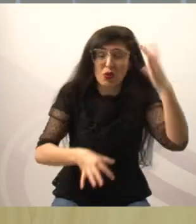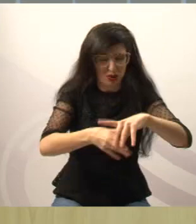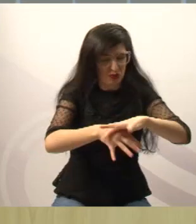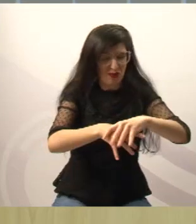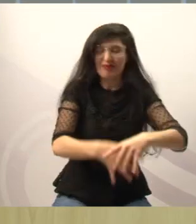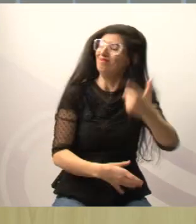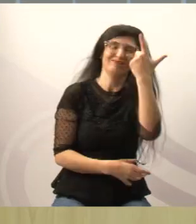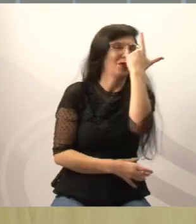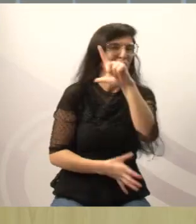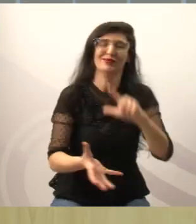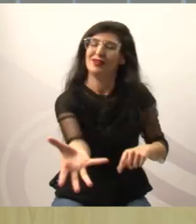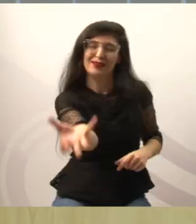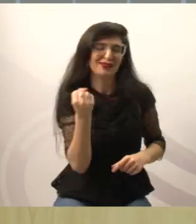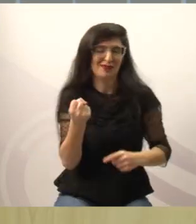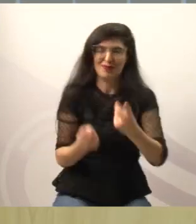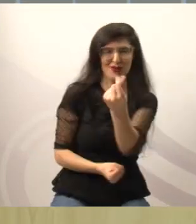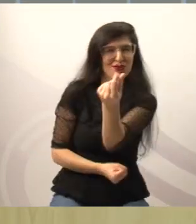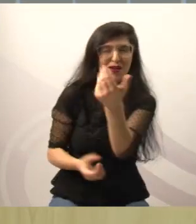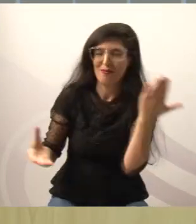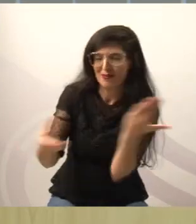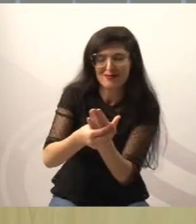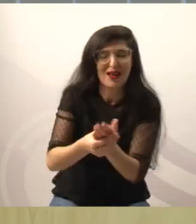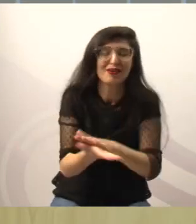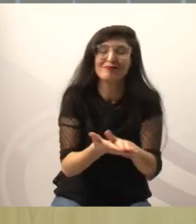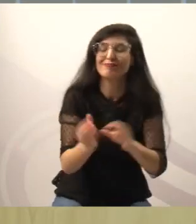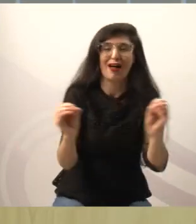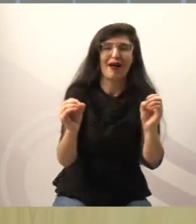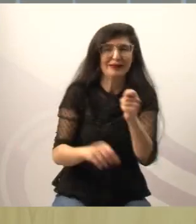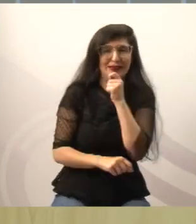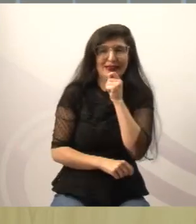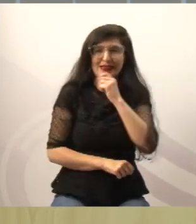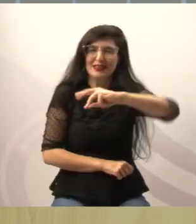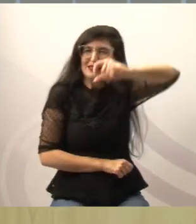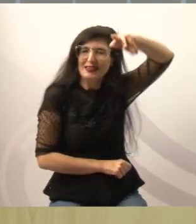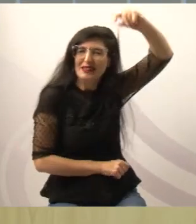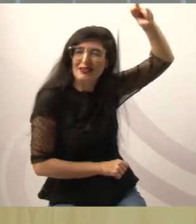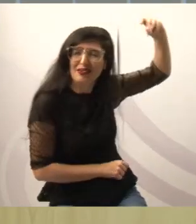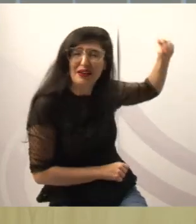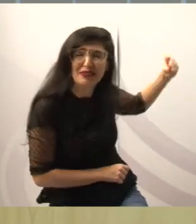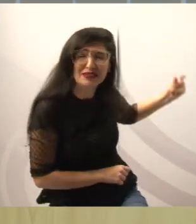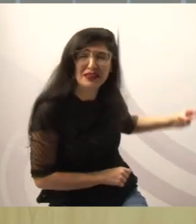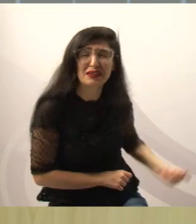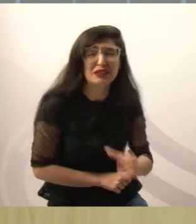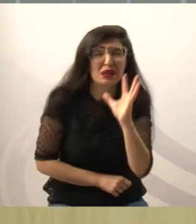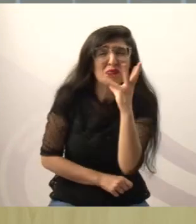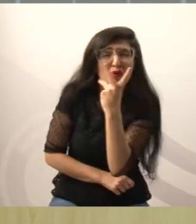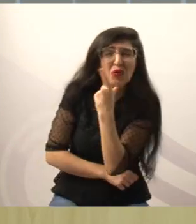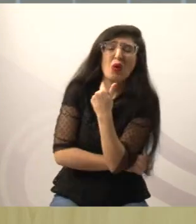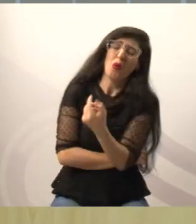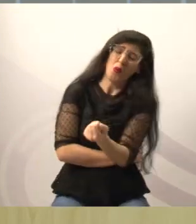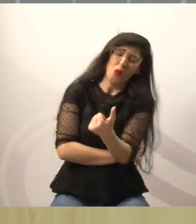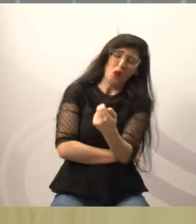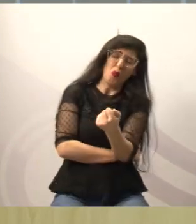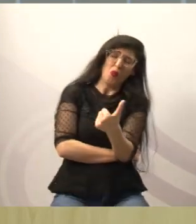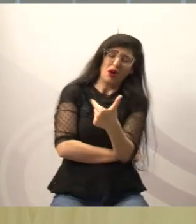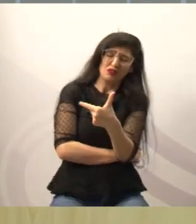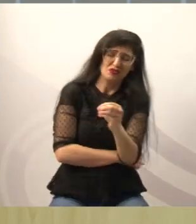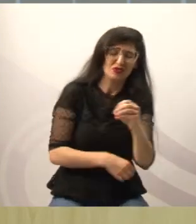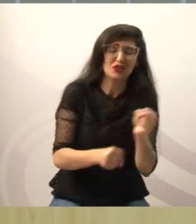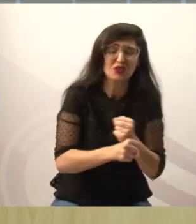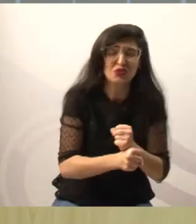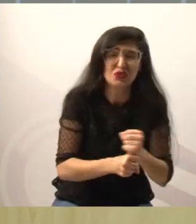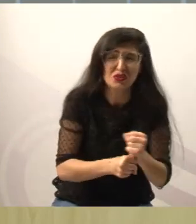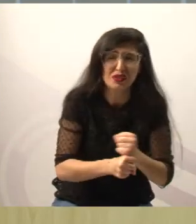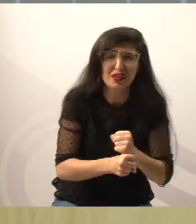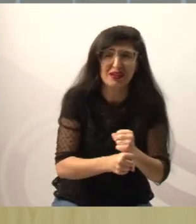hoje. Já fazem mais de 20 anos já e elas têm essa pendência com essa empresa. Temos